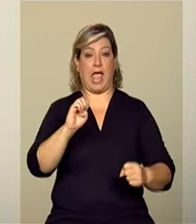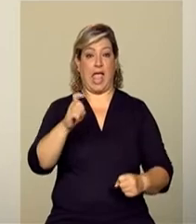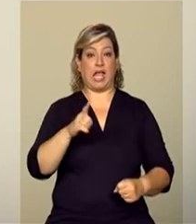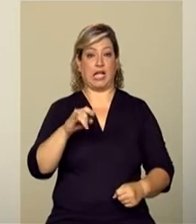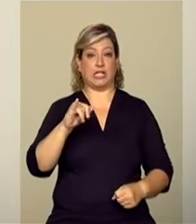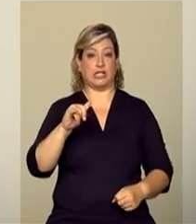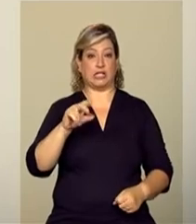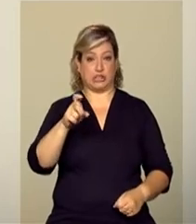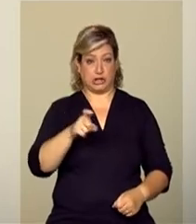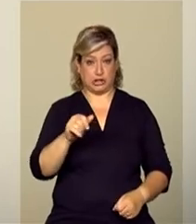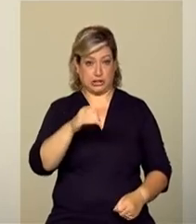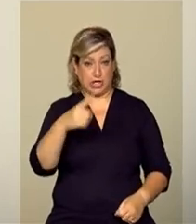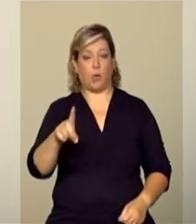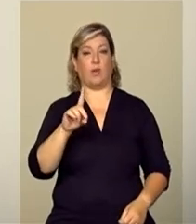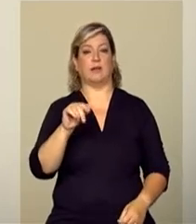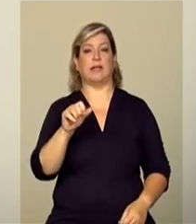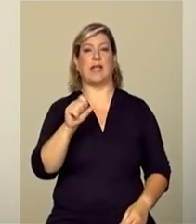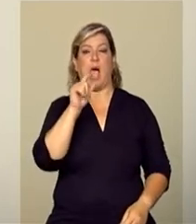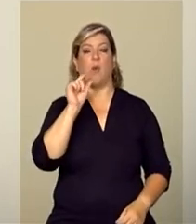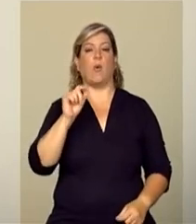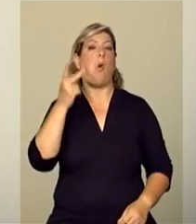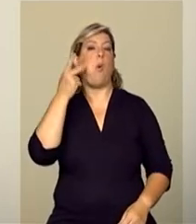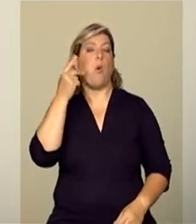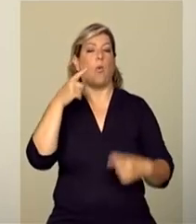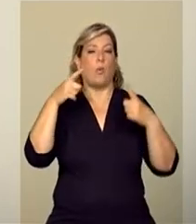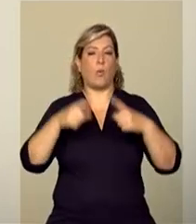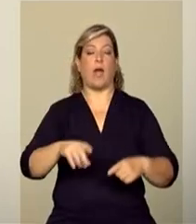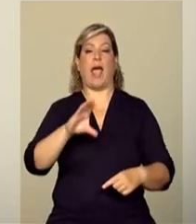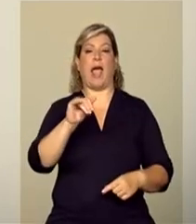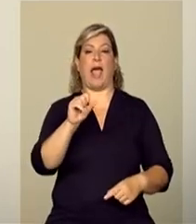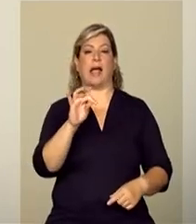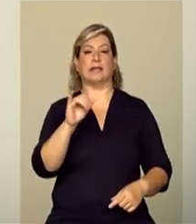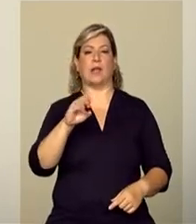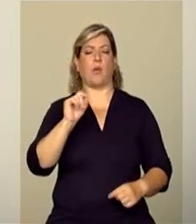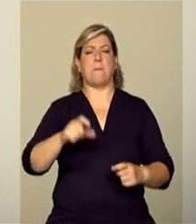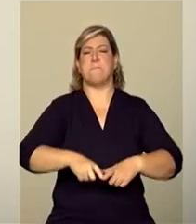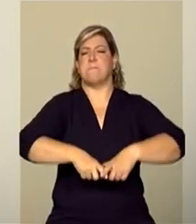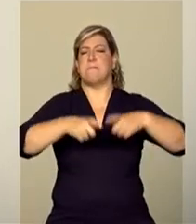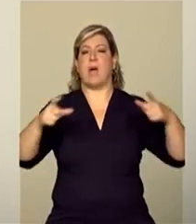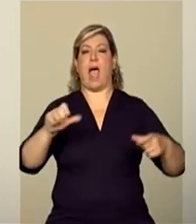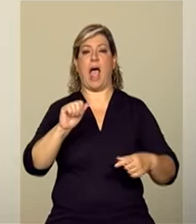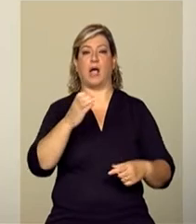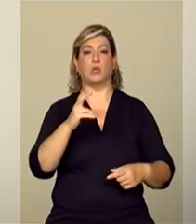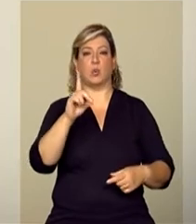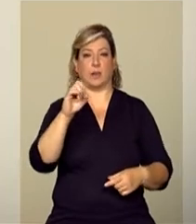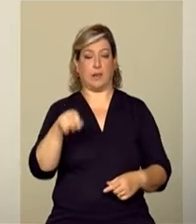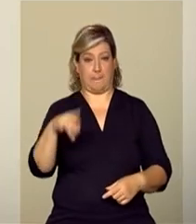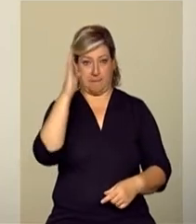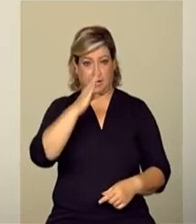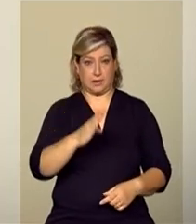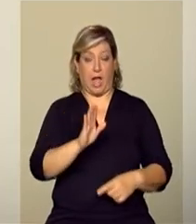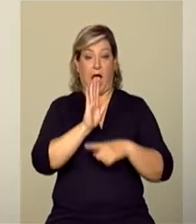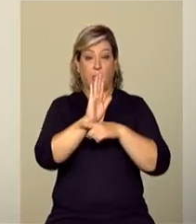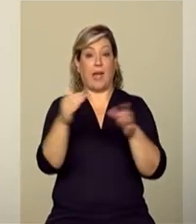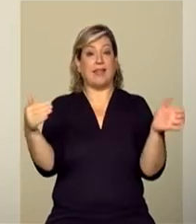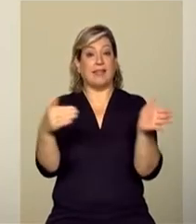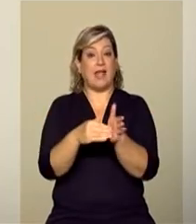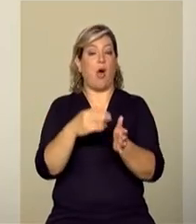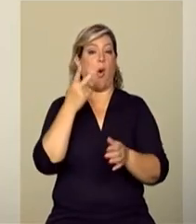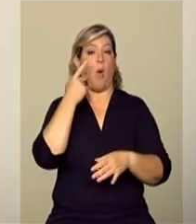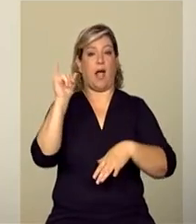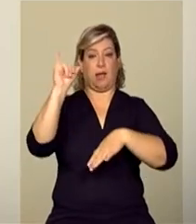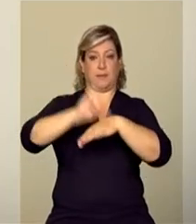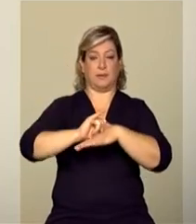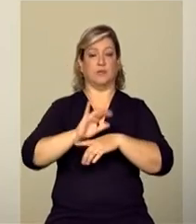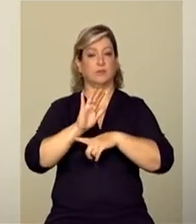águas lá no Ceará que pega a água no Castanhão o maior açude do Brasil para levar a água até Fortaleza é